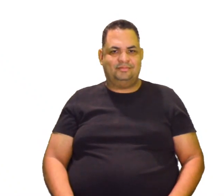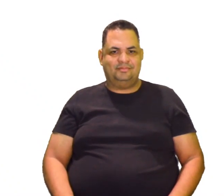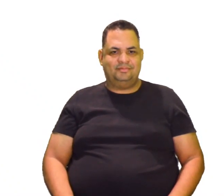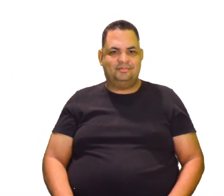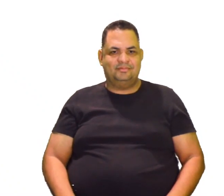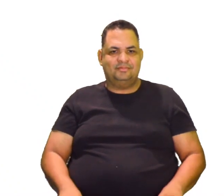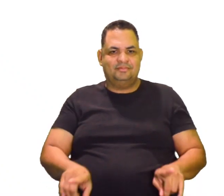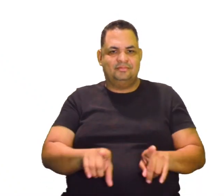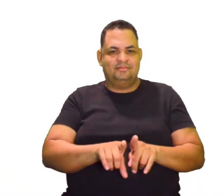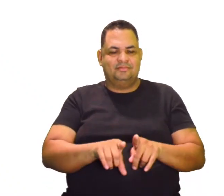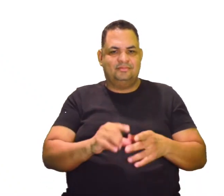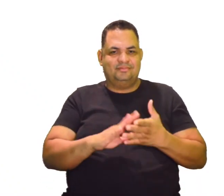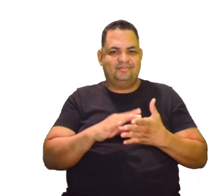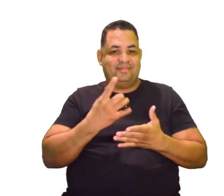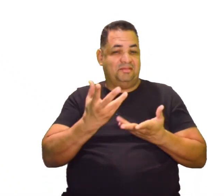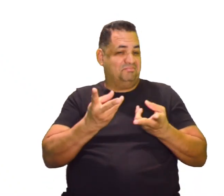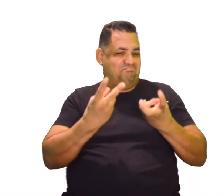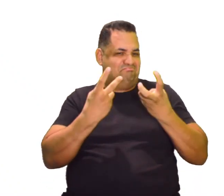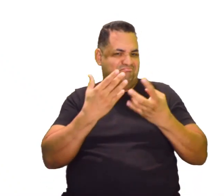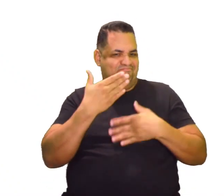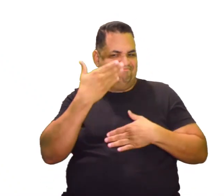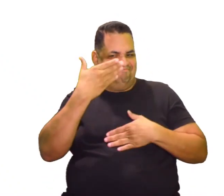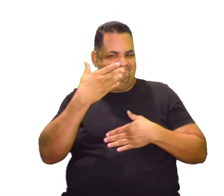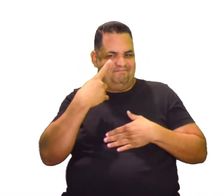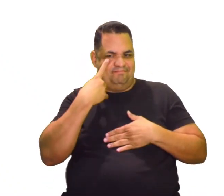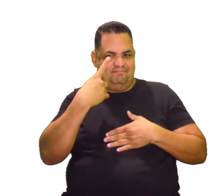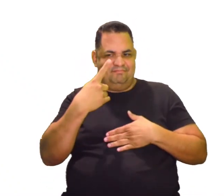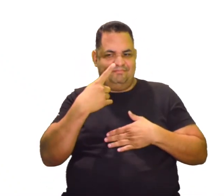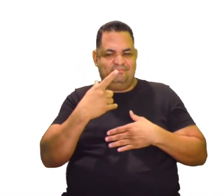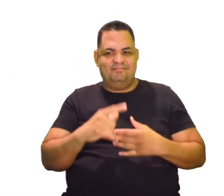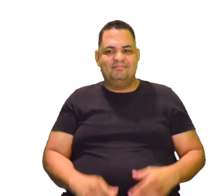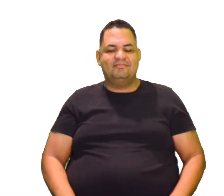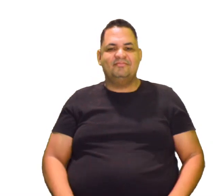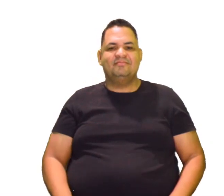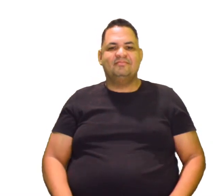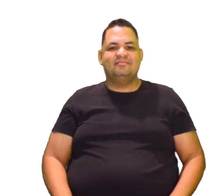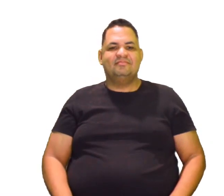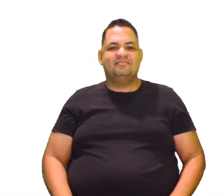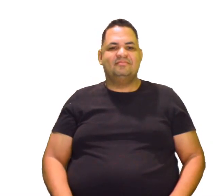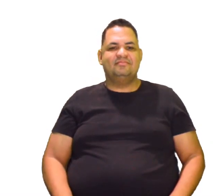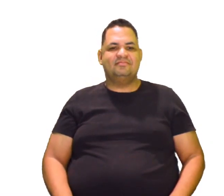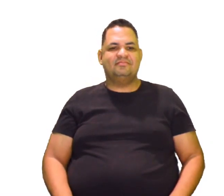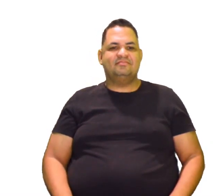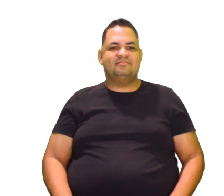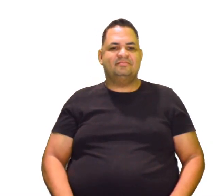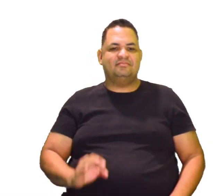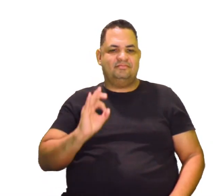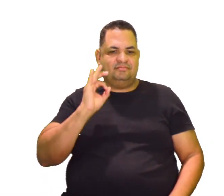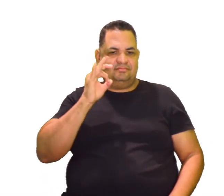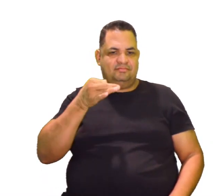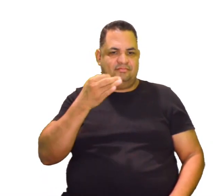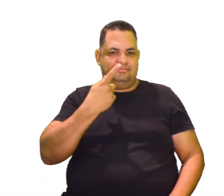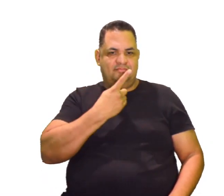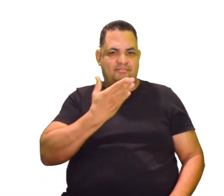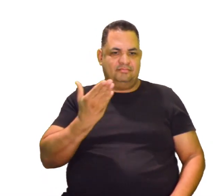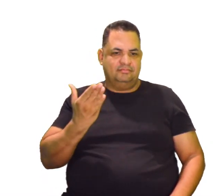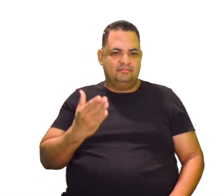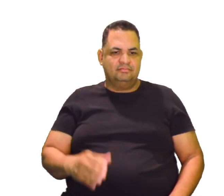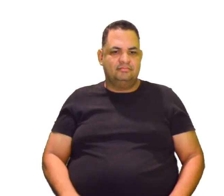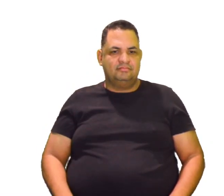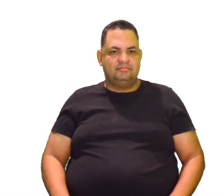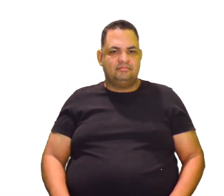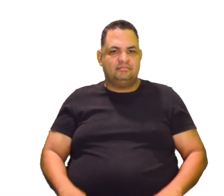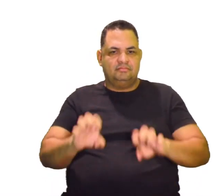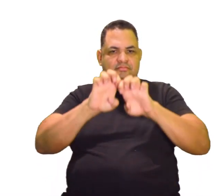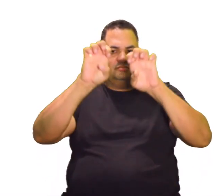Também, né, não tem como identificar, visualizar bem aí conforme está a